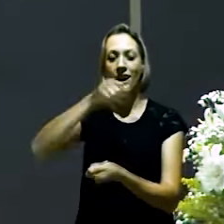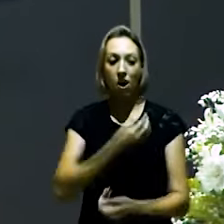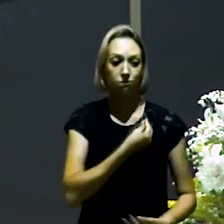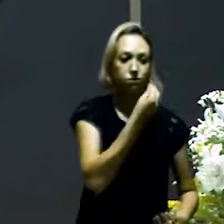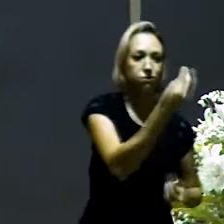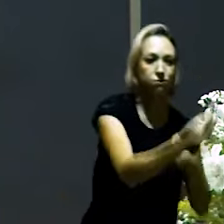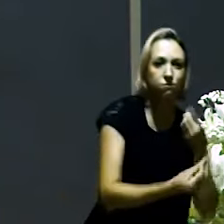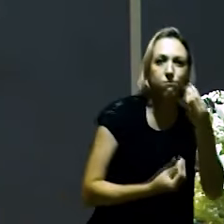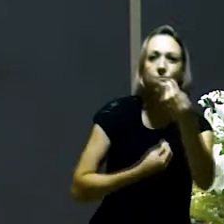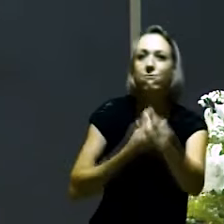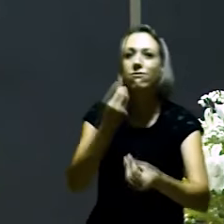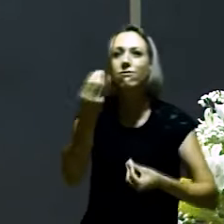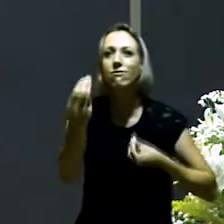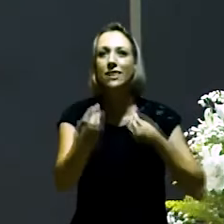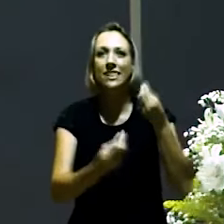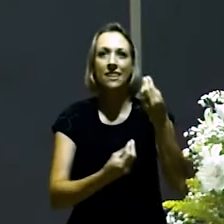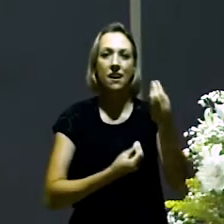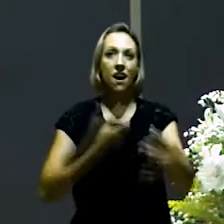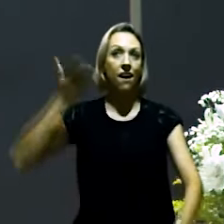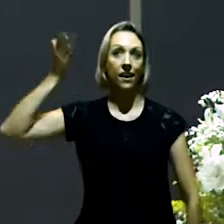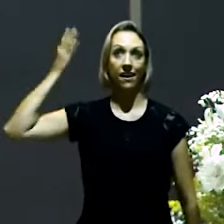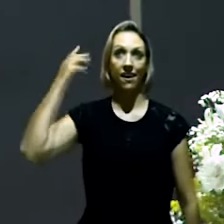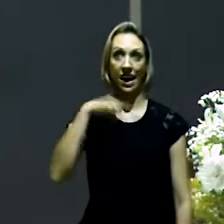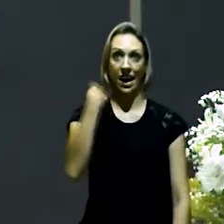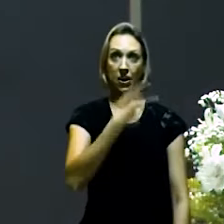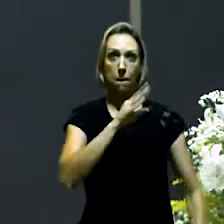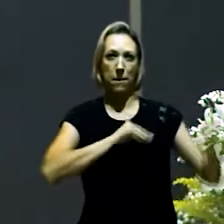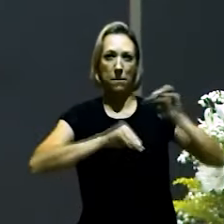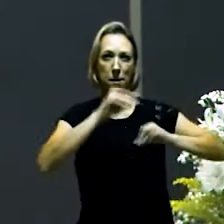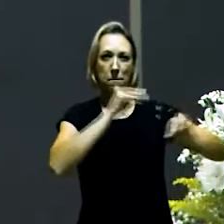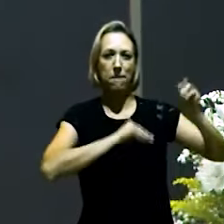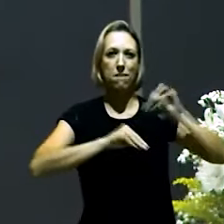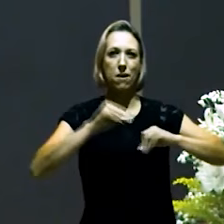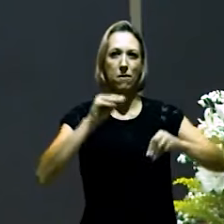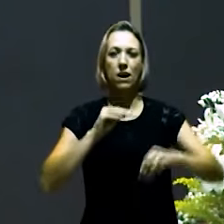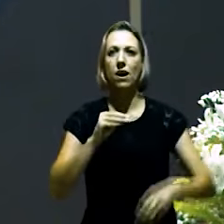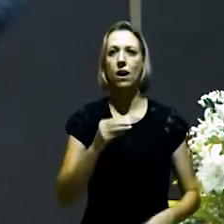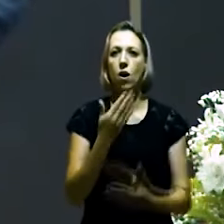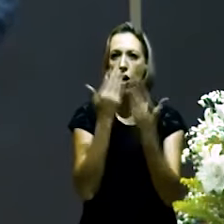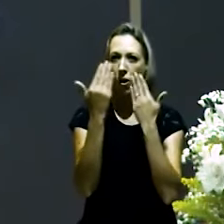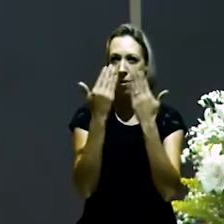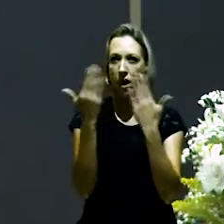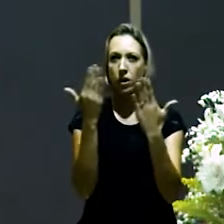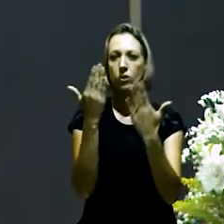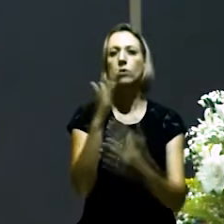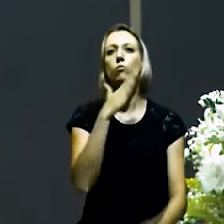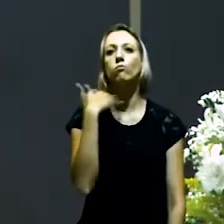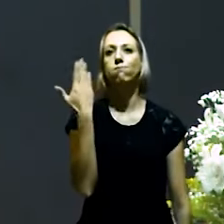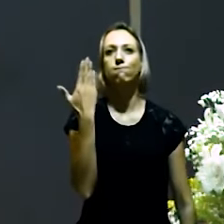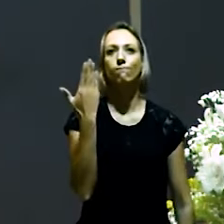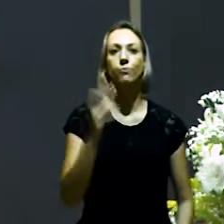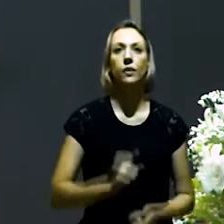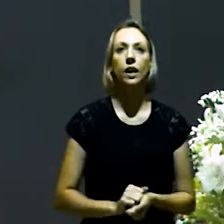nós estávamos necrosados, e agora através de Cristo Deus nos deu vida. E sabe como ele nos deu vida? O versículo